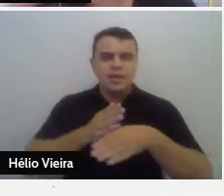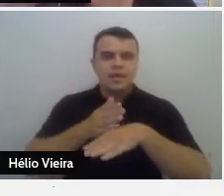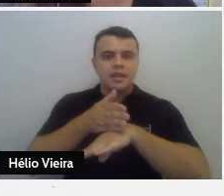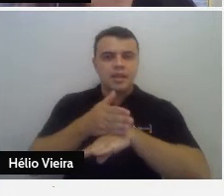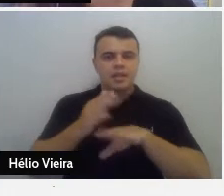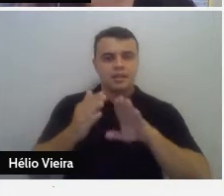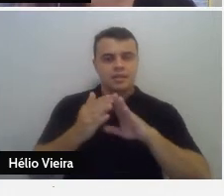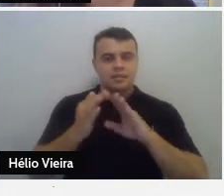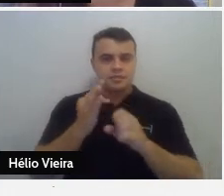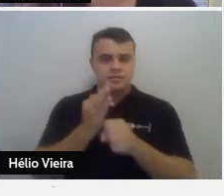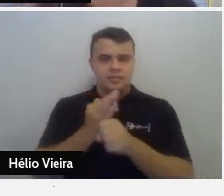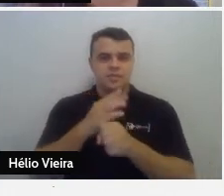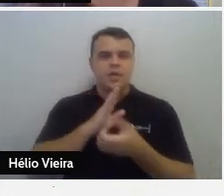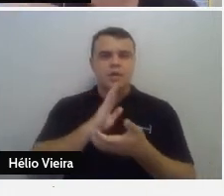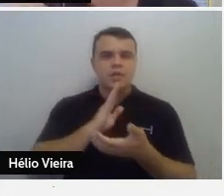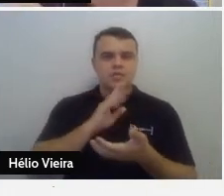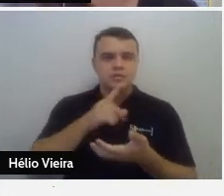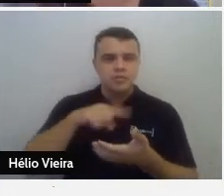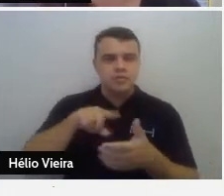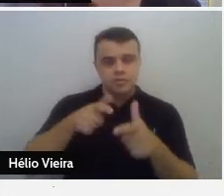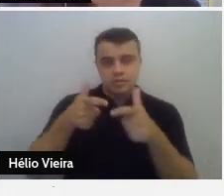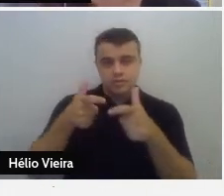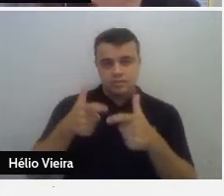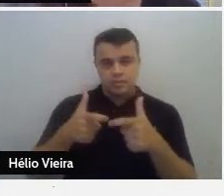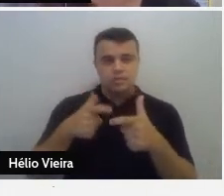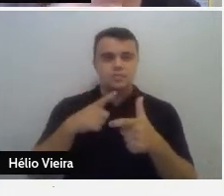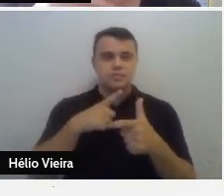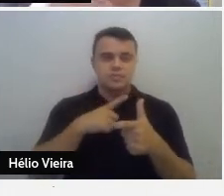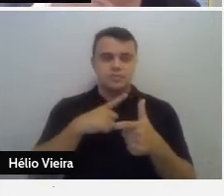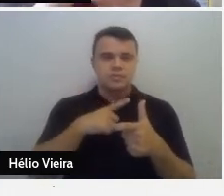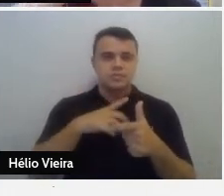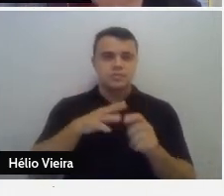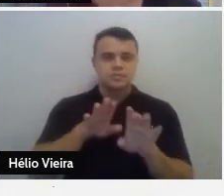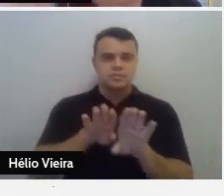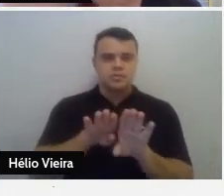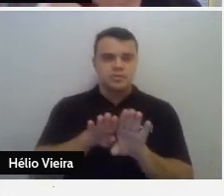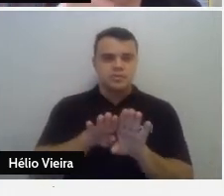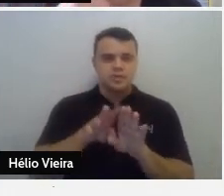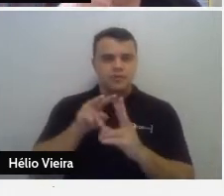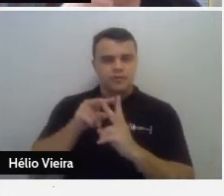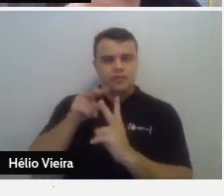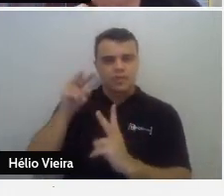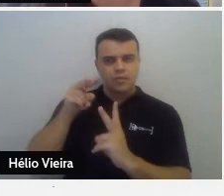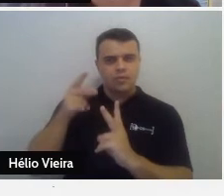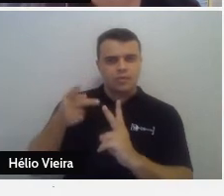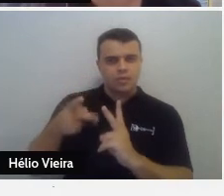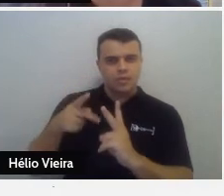Fiat, mas conhecer o nosso espaço também, tem o tour virtual